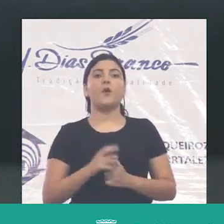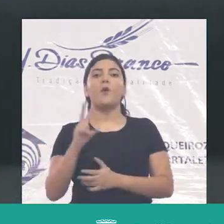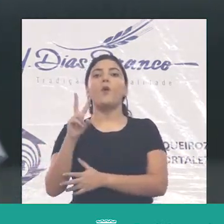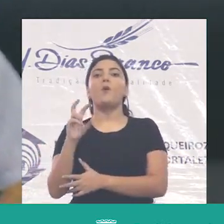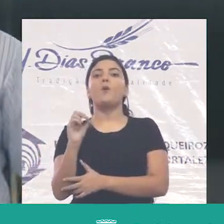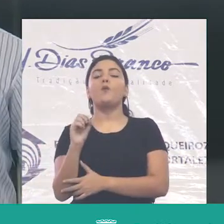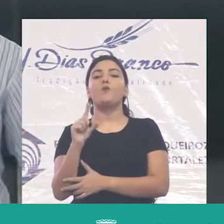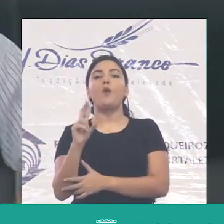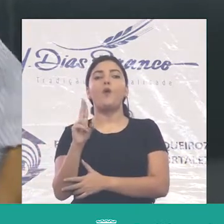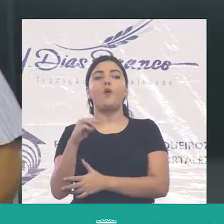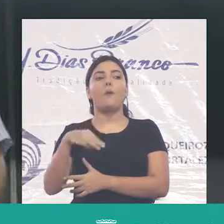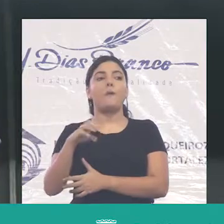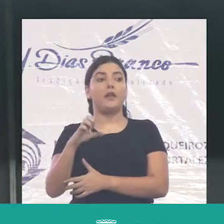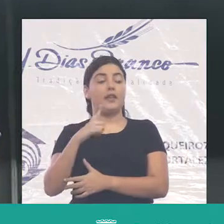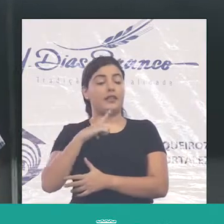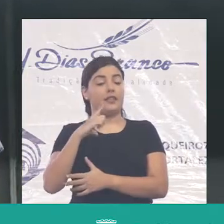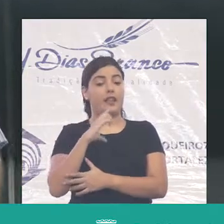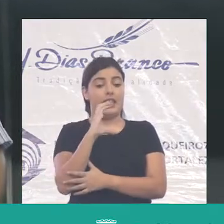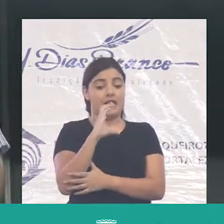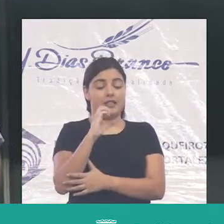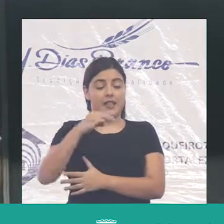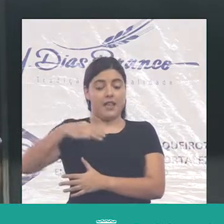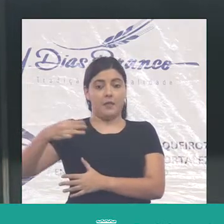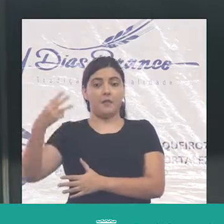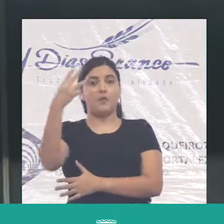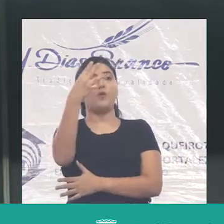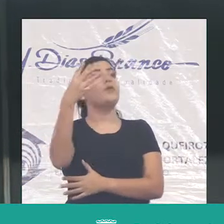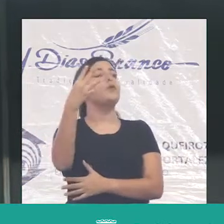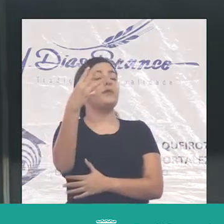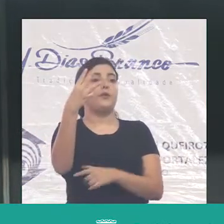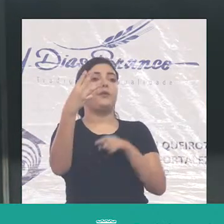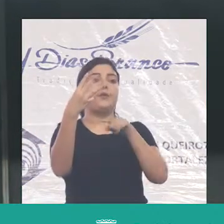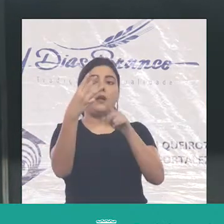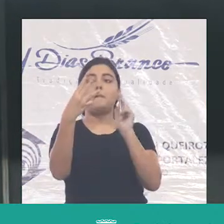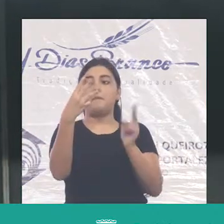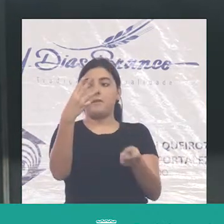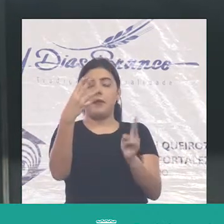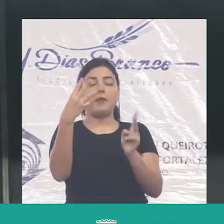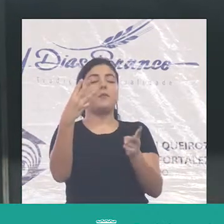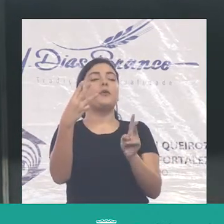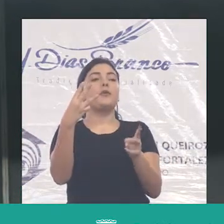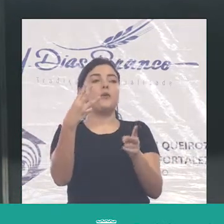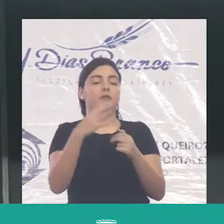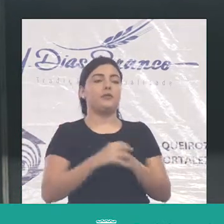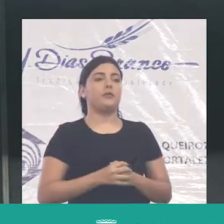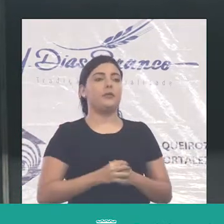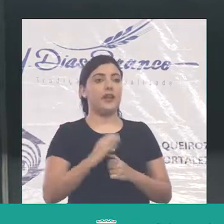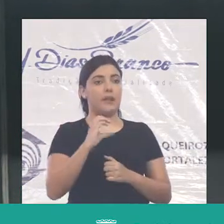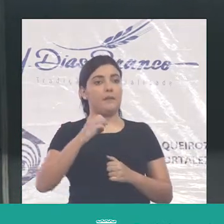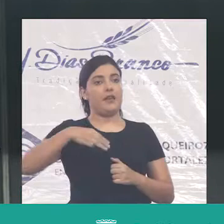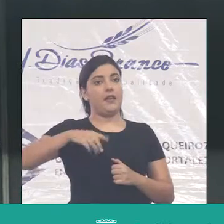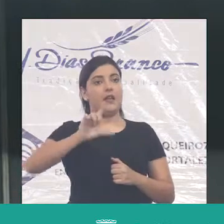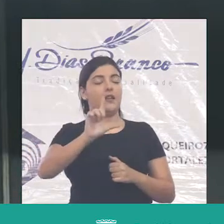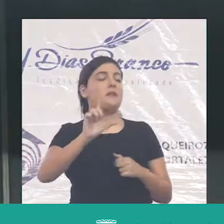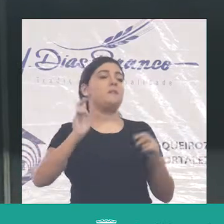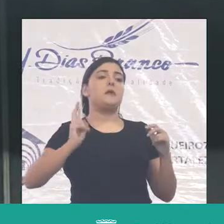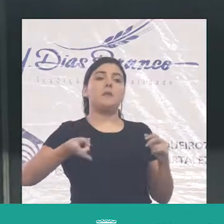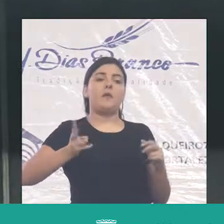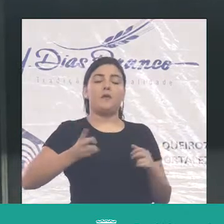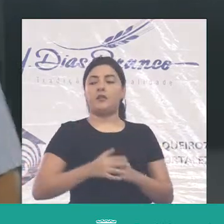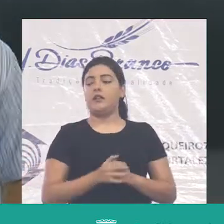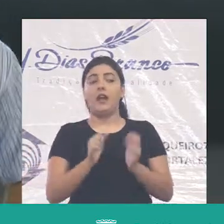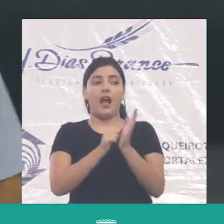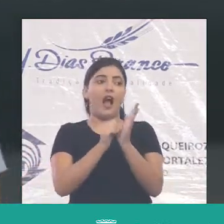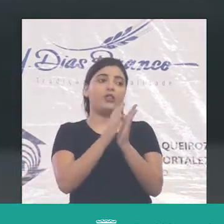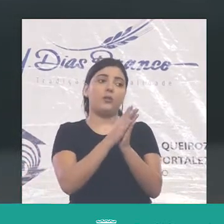volume vai estar em centímetro cúbico. E se está em centímetro cúbico, é a mesma coisa que está em ml.